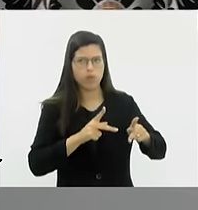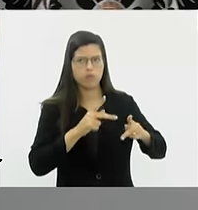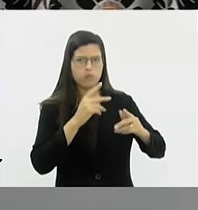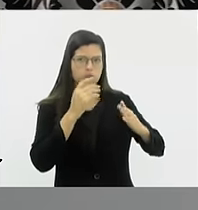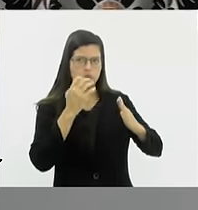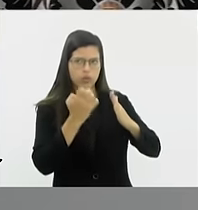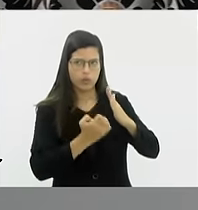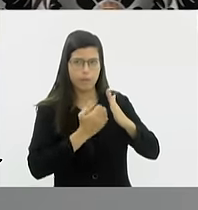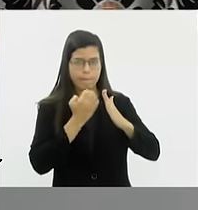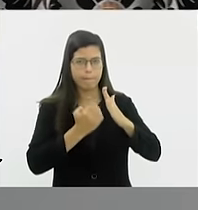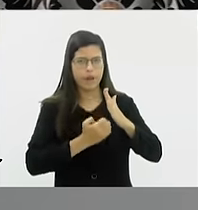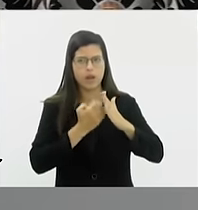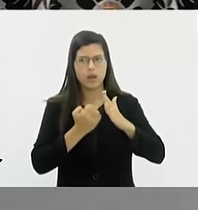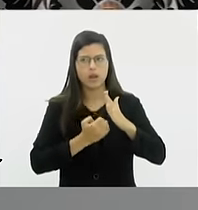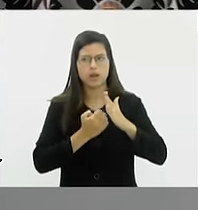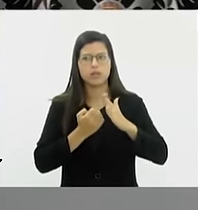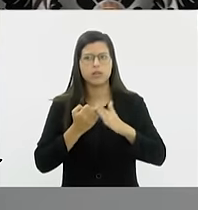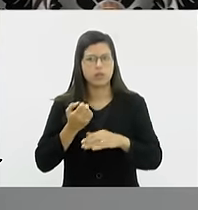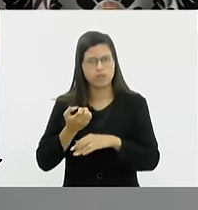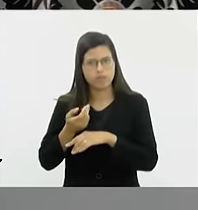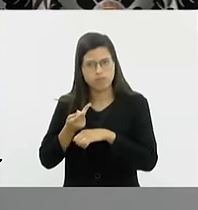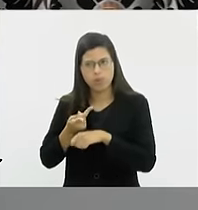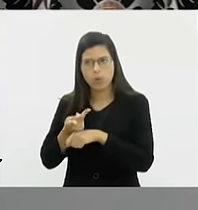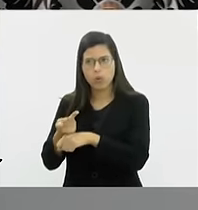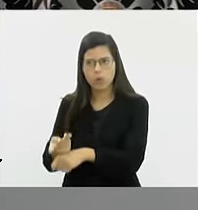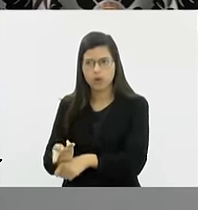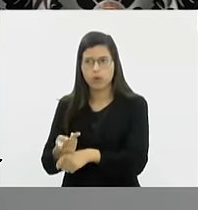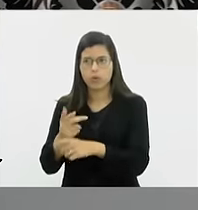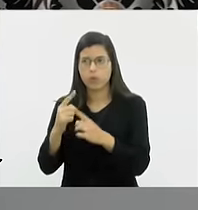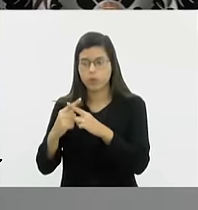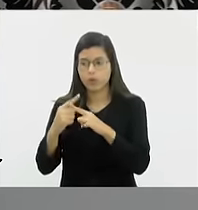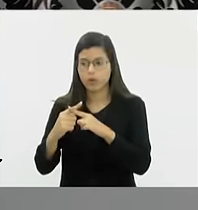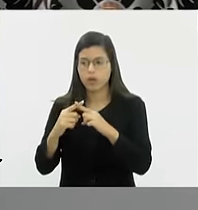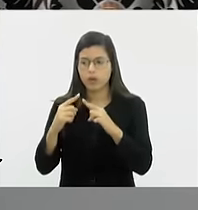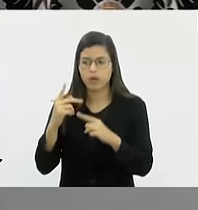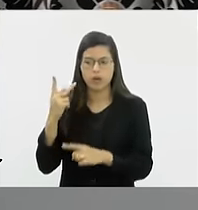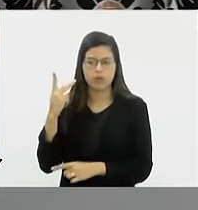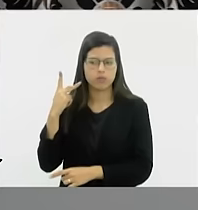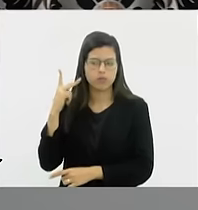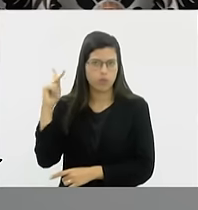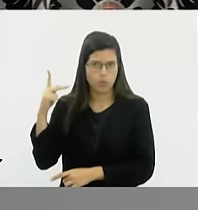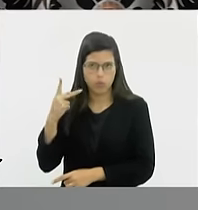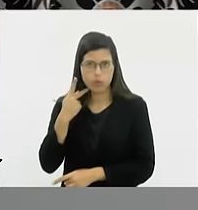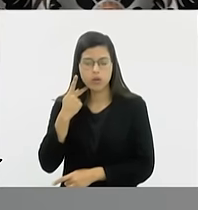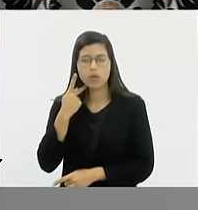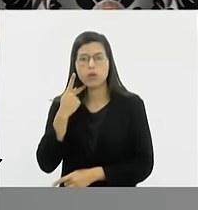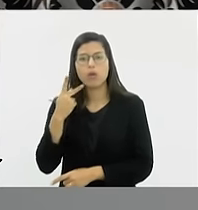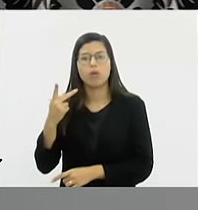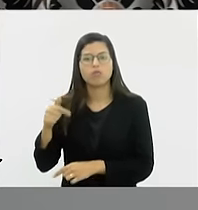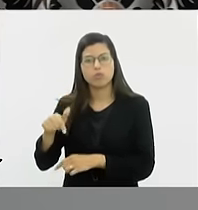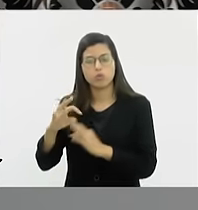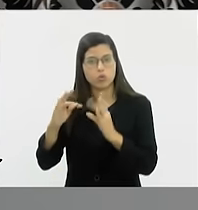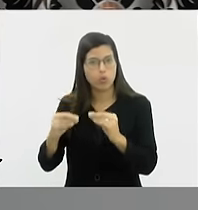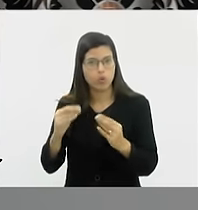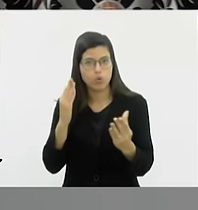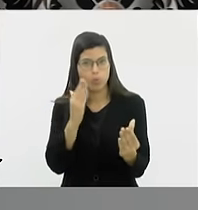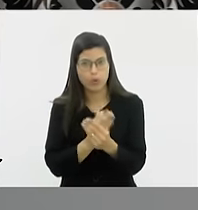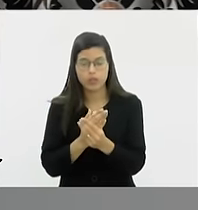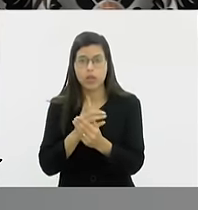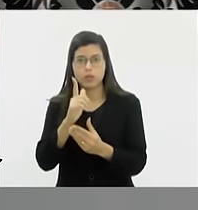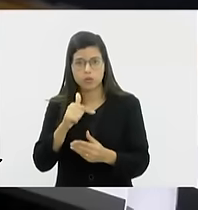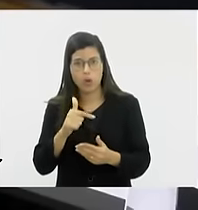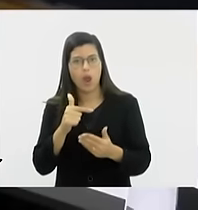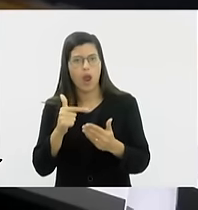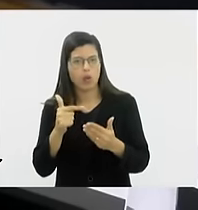de procuradora do Deto, porque tudo, todos os processos, todos, eles são públicos. Então, quando há um... Então, se eu